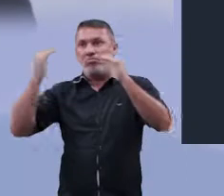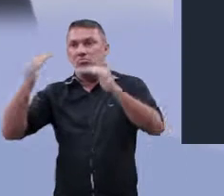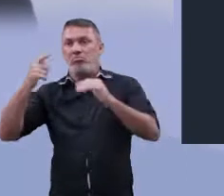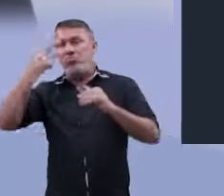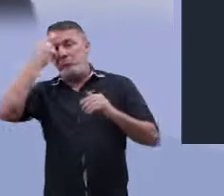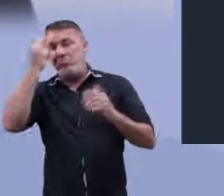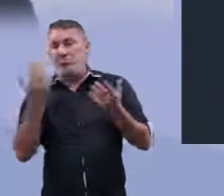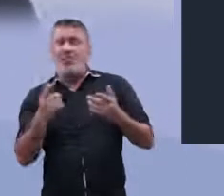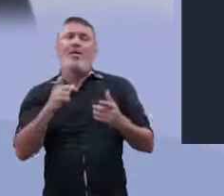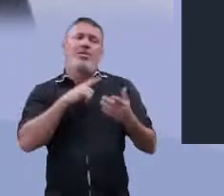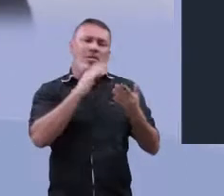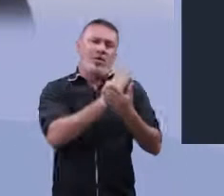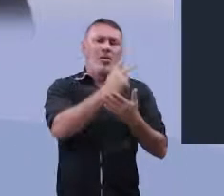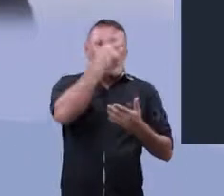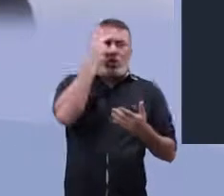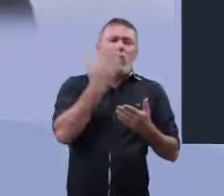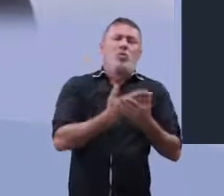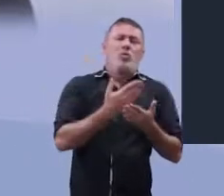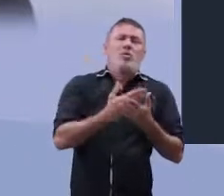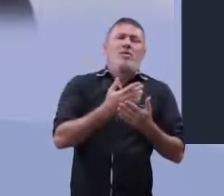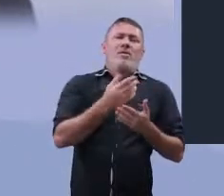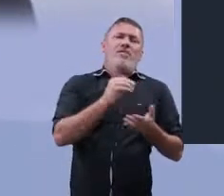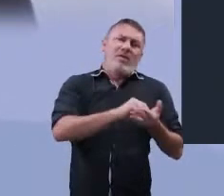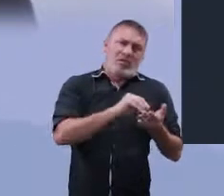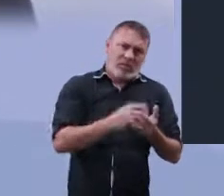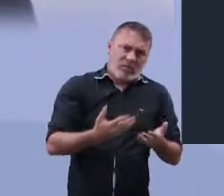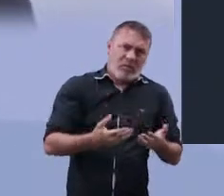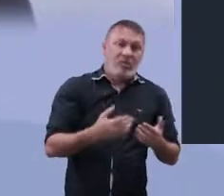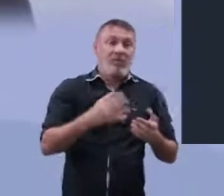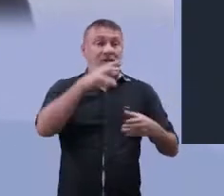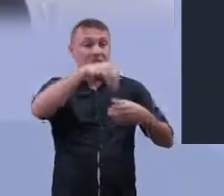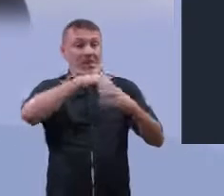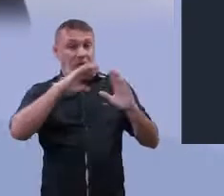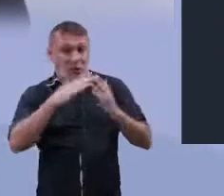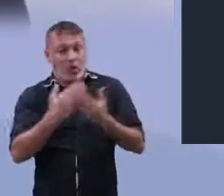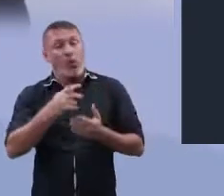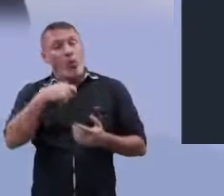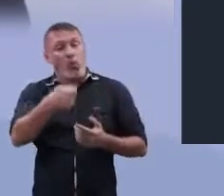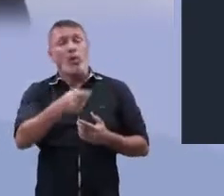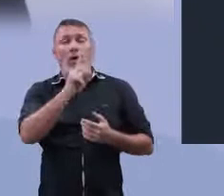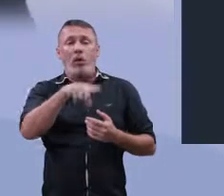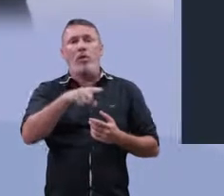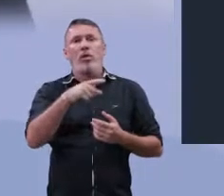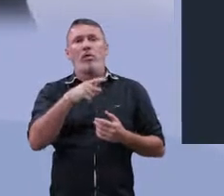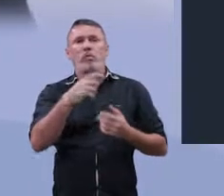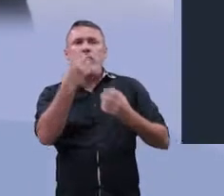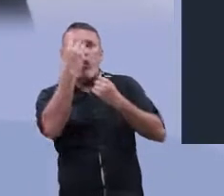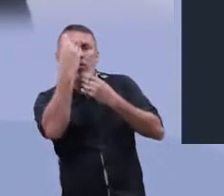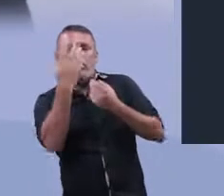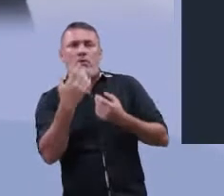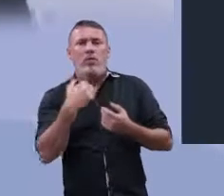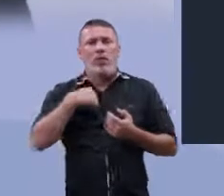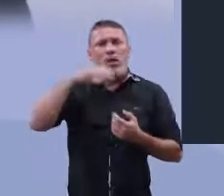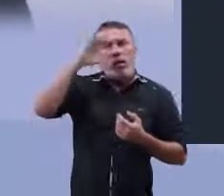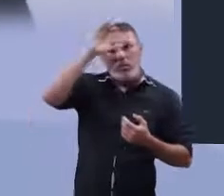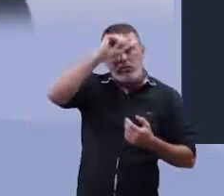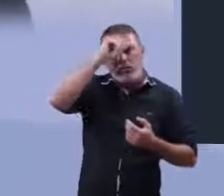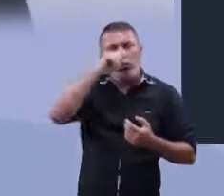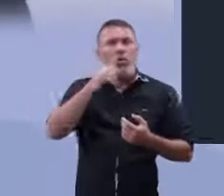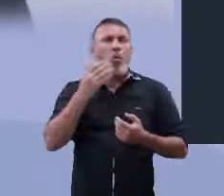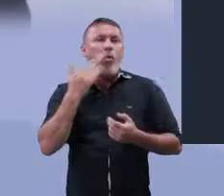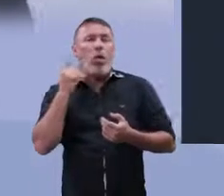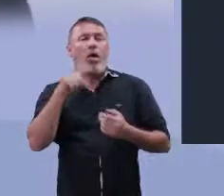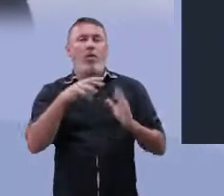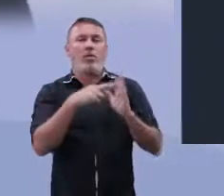que passaram pouco tempo na escola. E na escola é um lugar onde a gente se aproxima, que a gente aprende